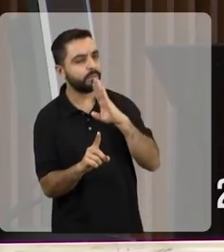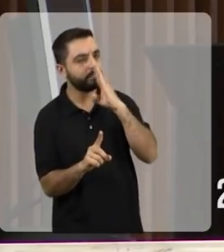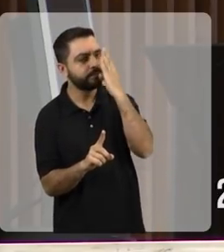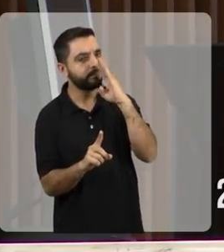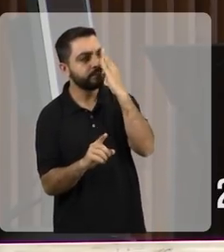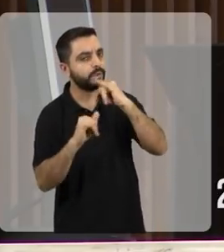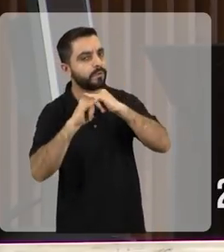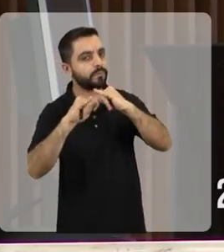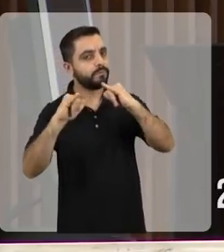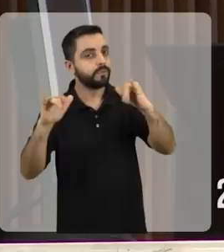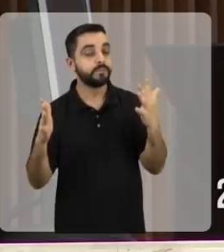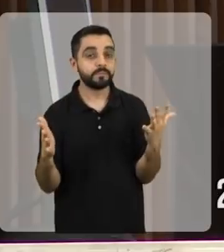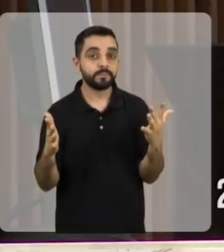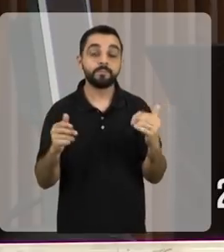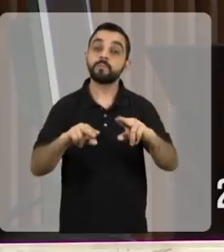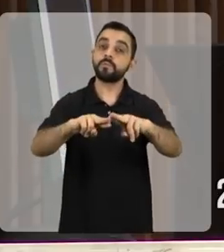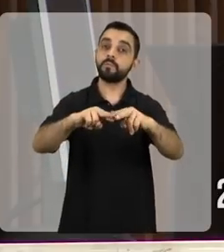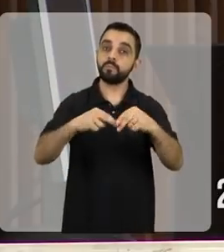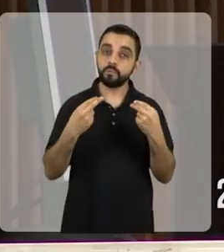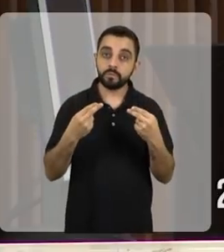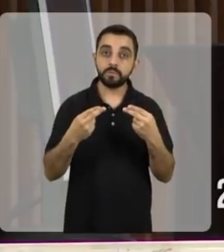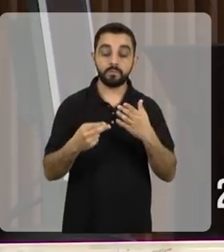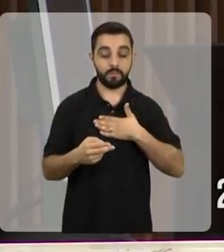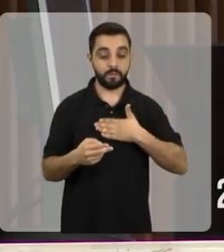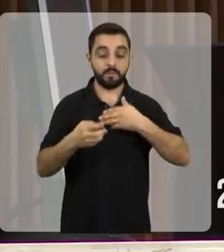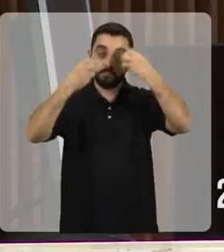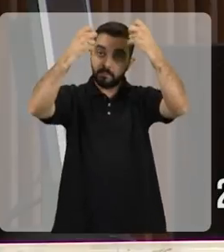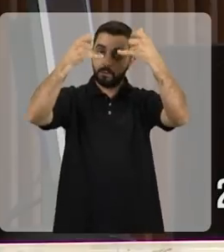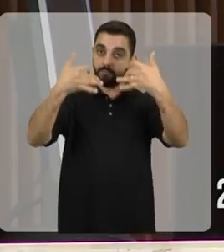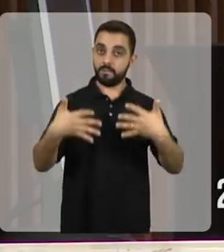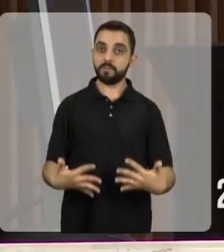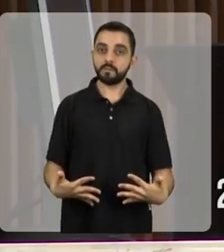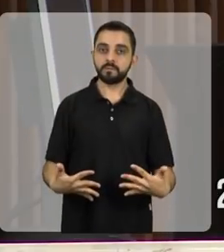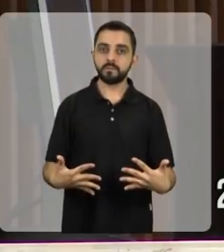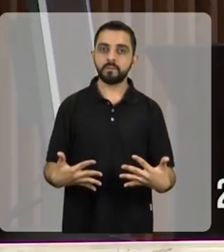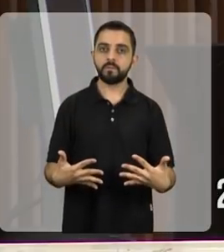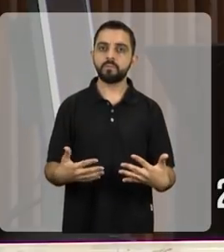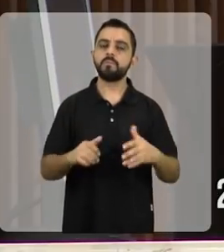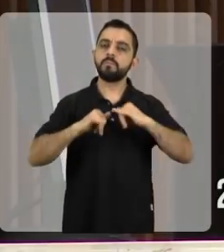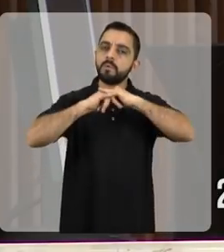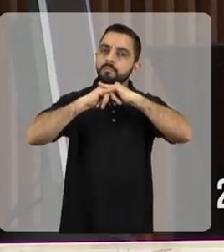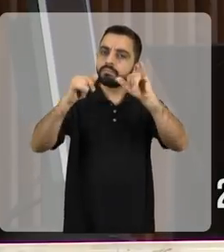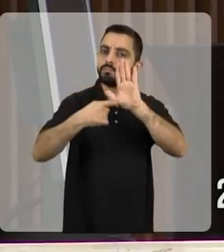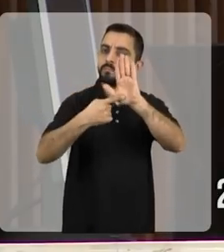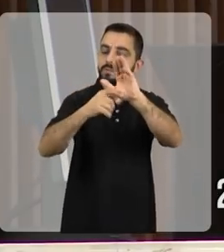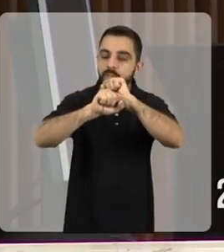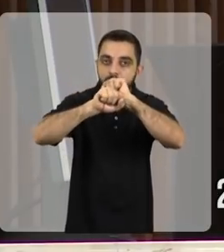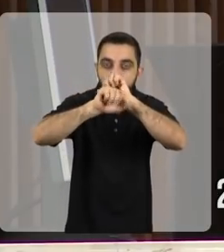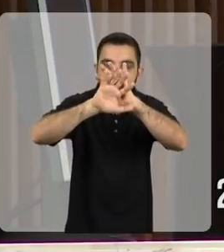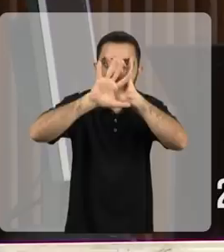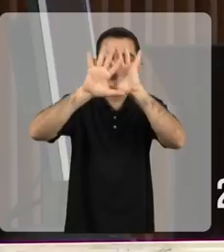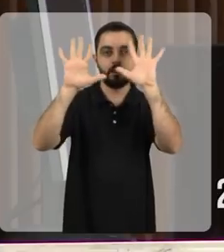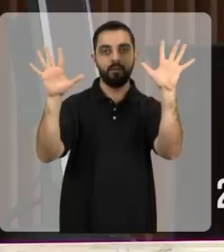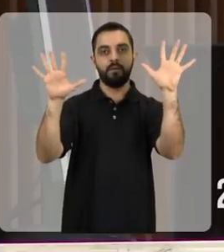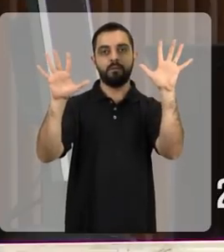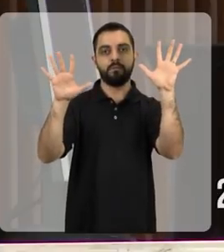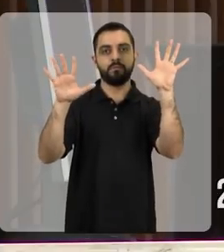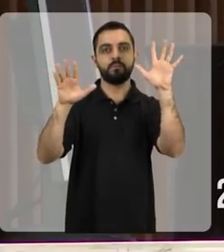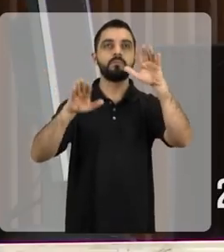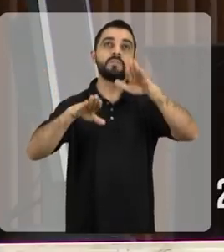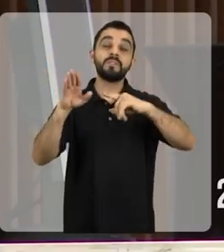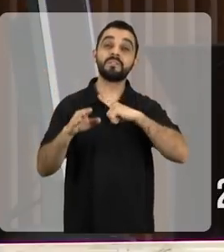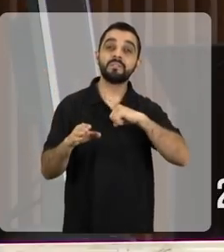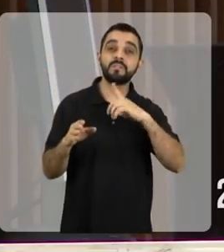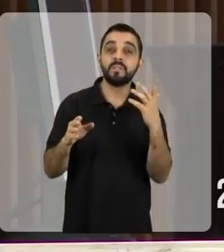isso e eu queria dedicar parte da minha fala precisamente para desmistificar aquilo que considero que